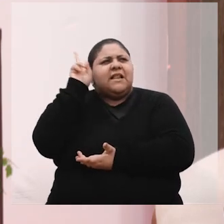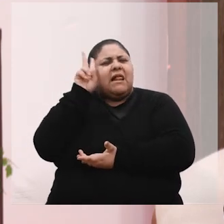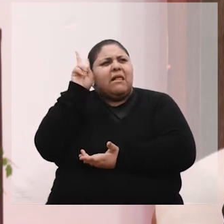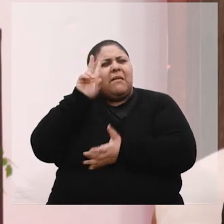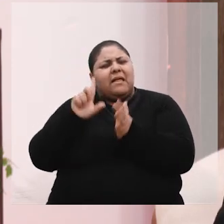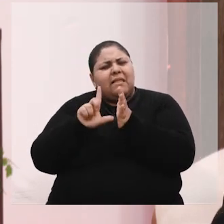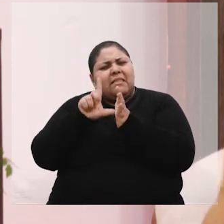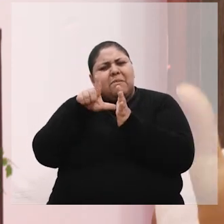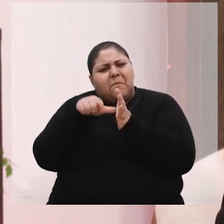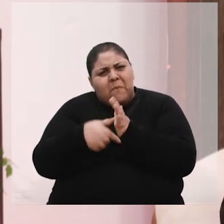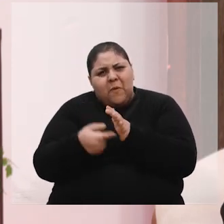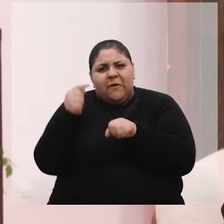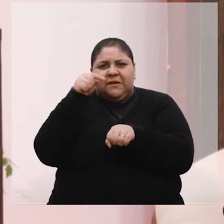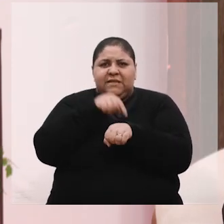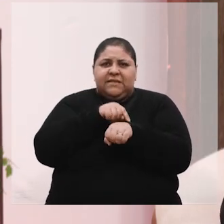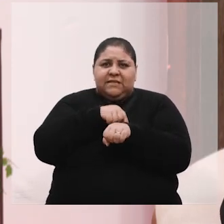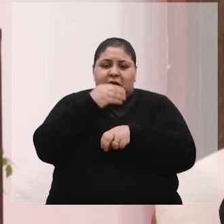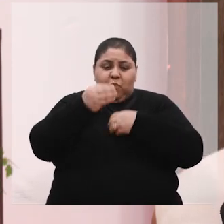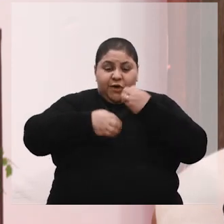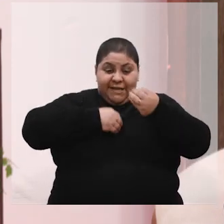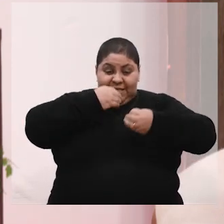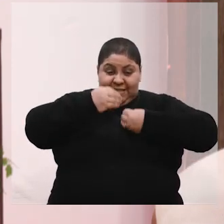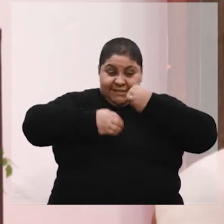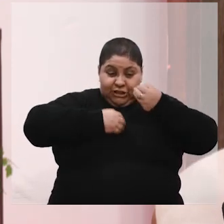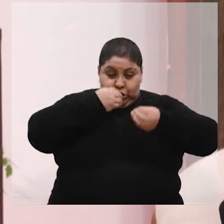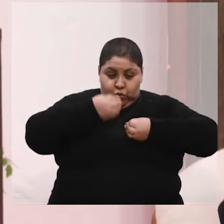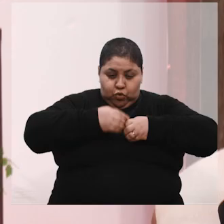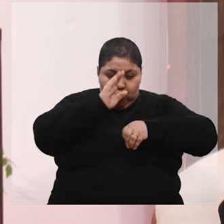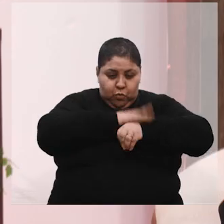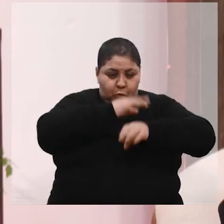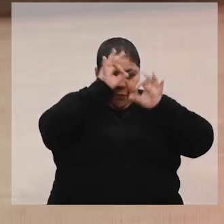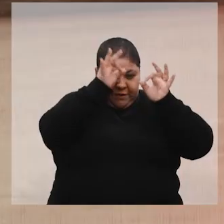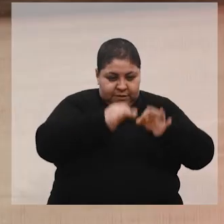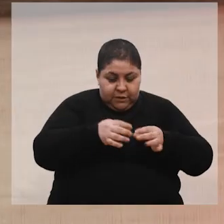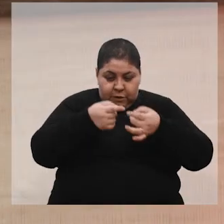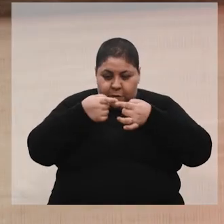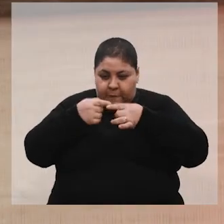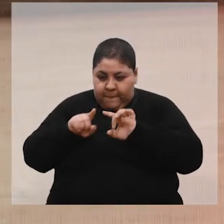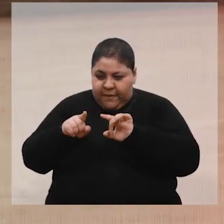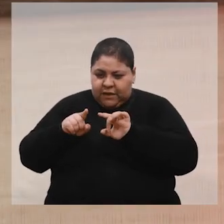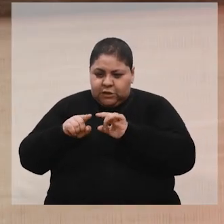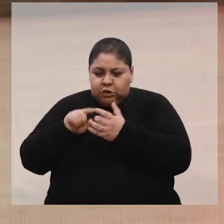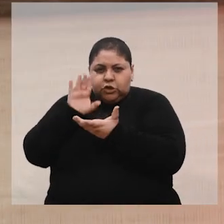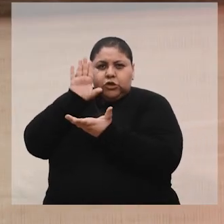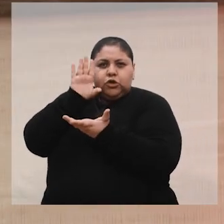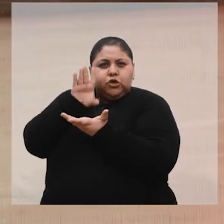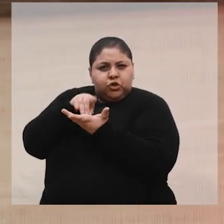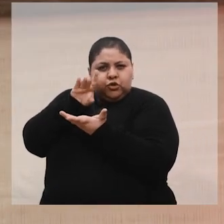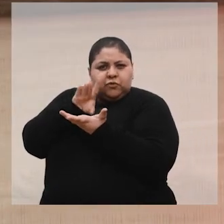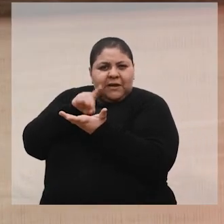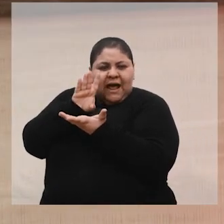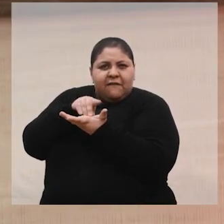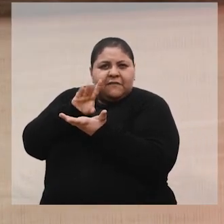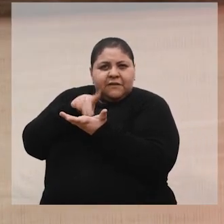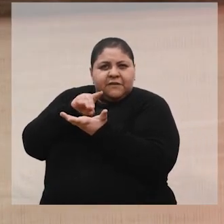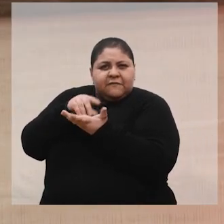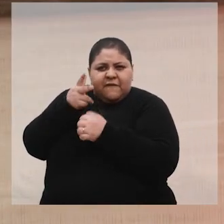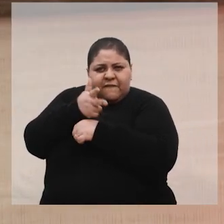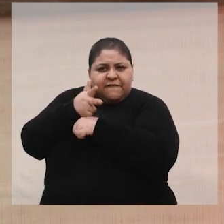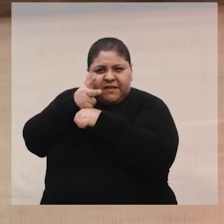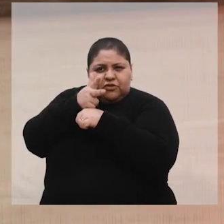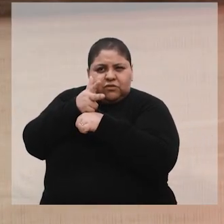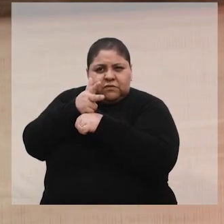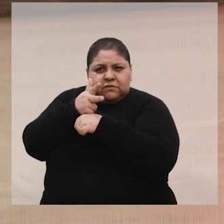tempo, né? O que a gente sentiu naquela situação, exatamente. Mas tu gravas depoimentos teus para depois... Vídeos